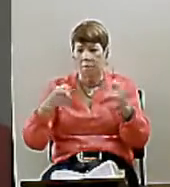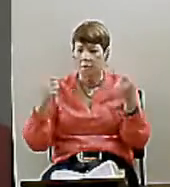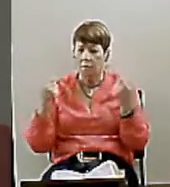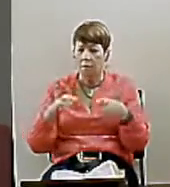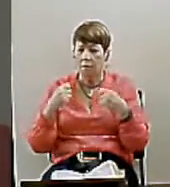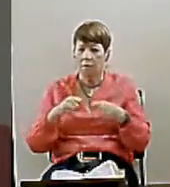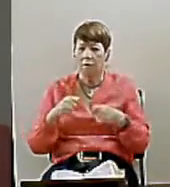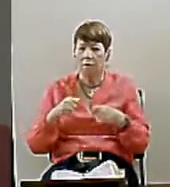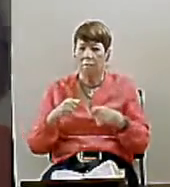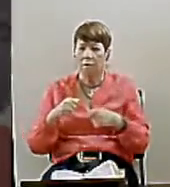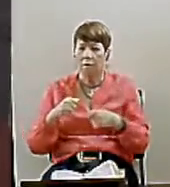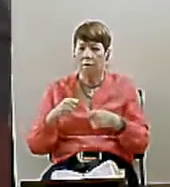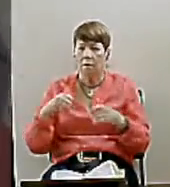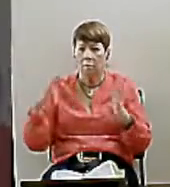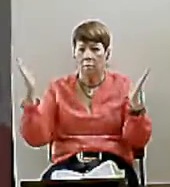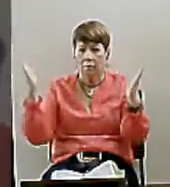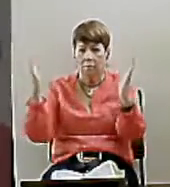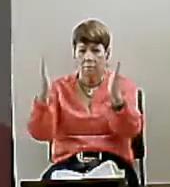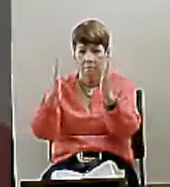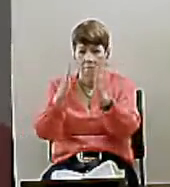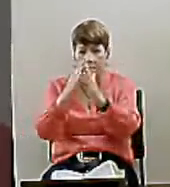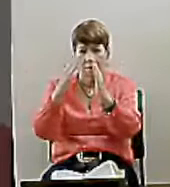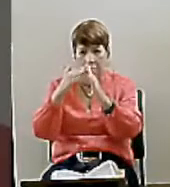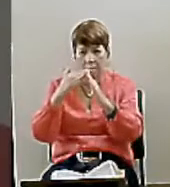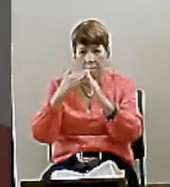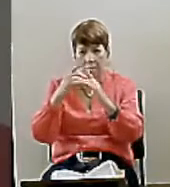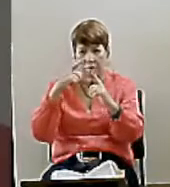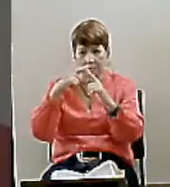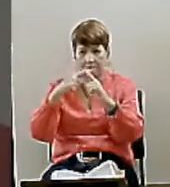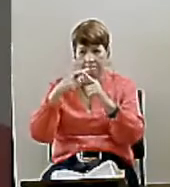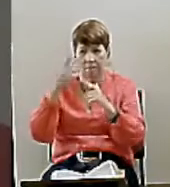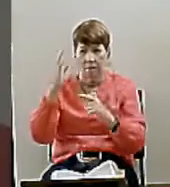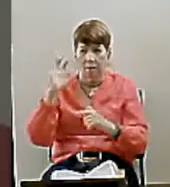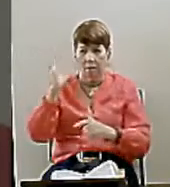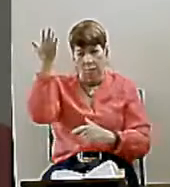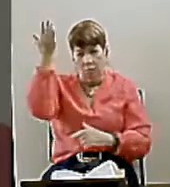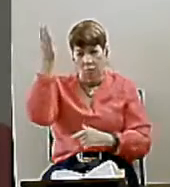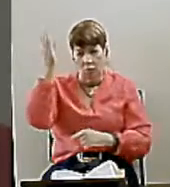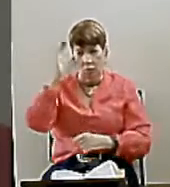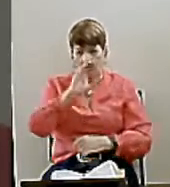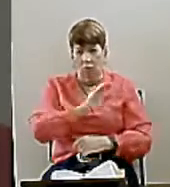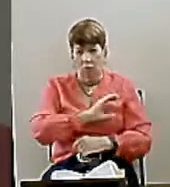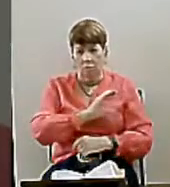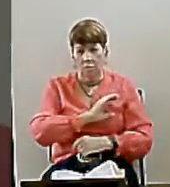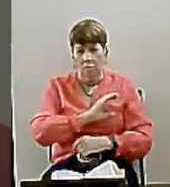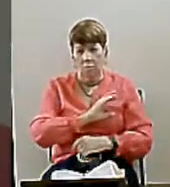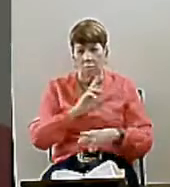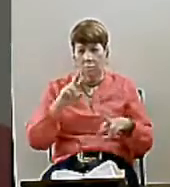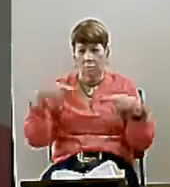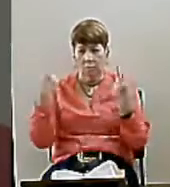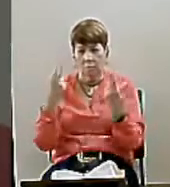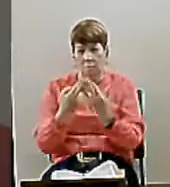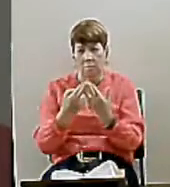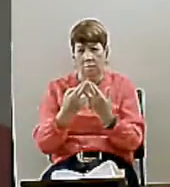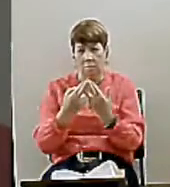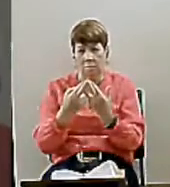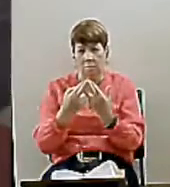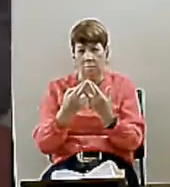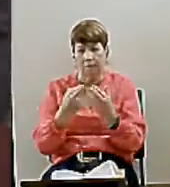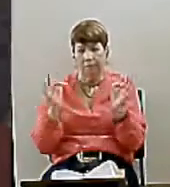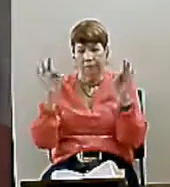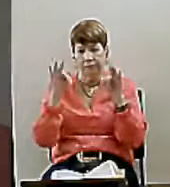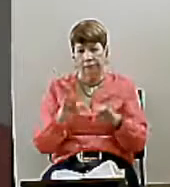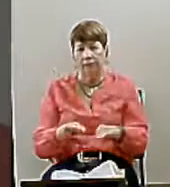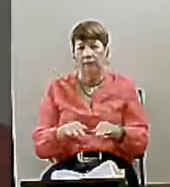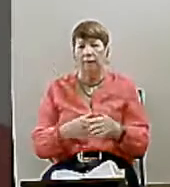transmitir a igreja como decisões que o conselho tomou na sua nas suas últimas reuniões mas